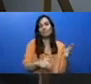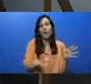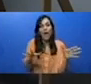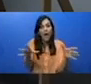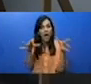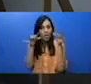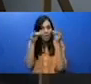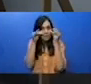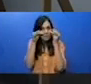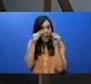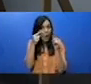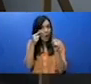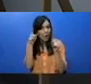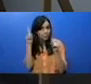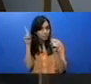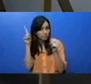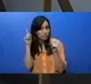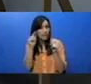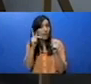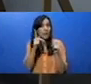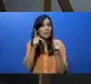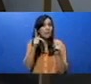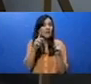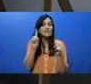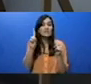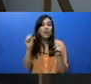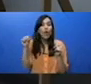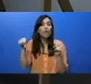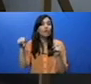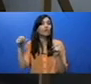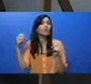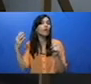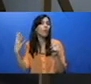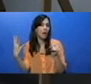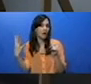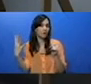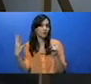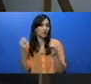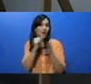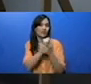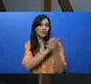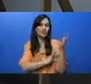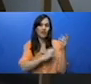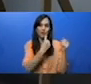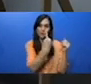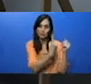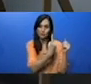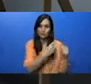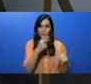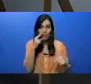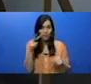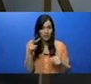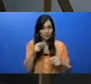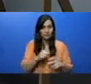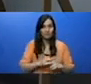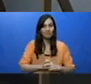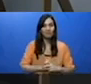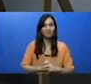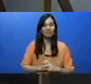Lá na página 194, atividade 1, exercício de número 1. Vamos lá?